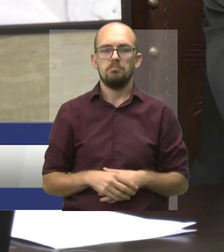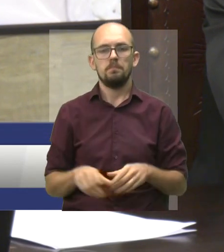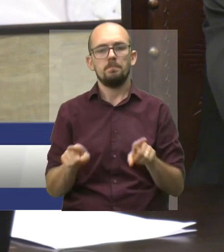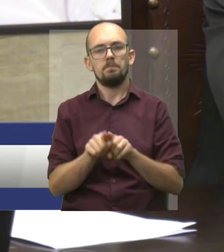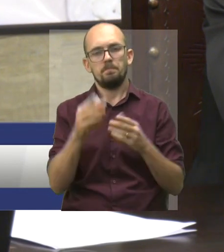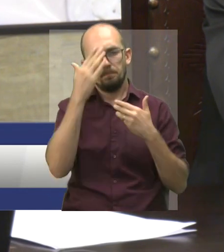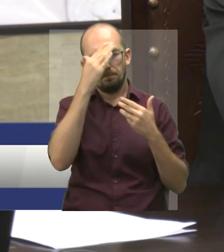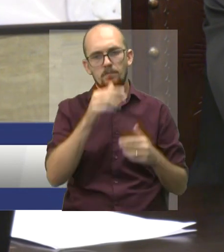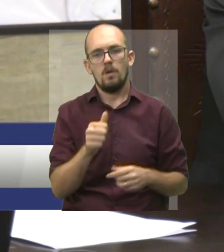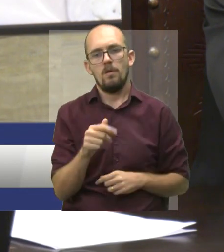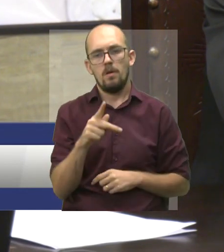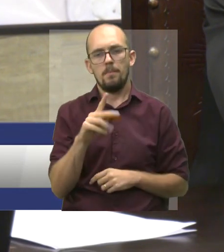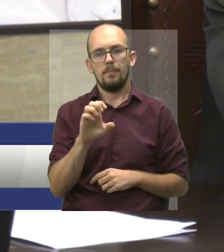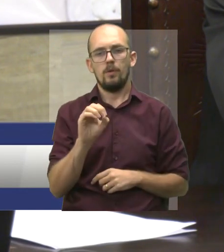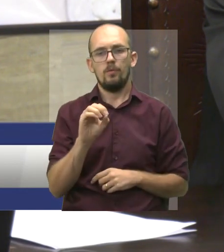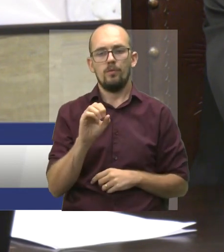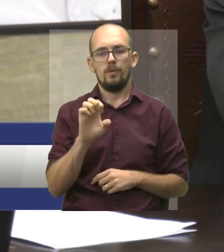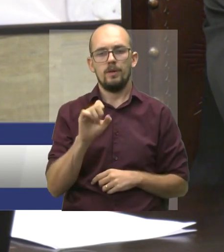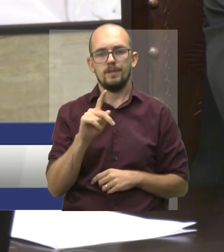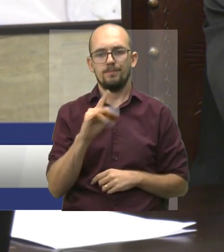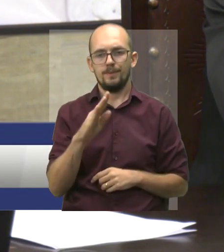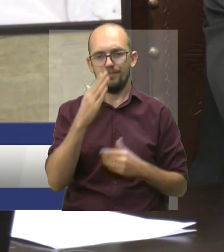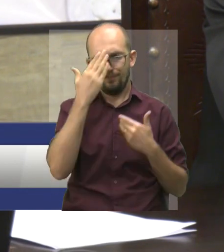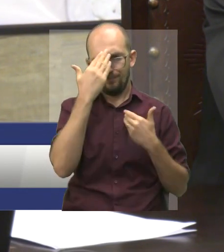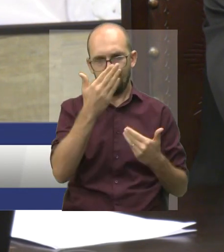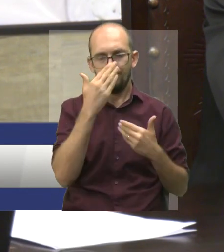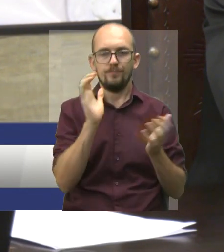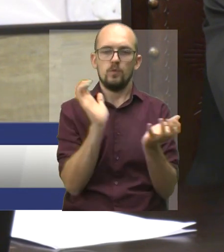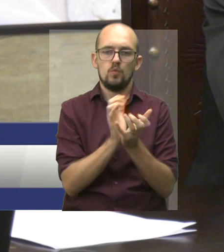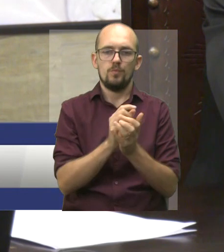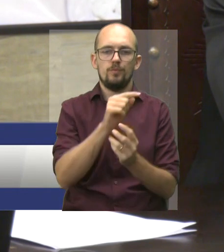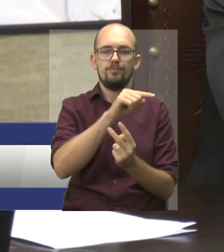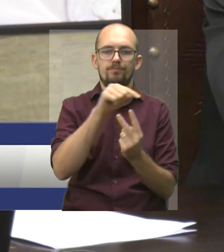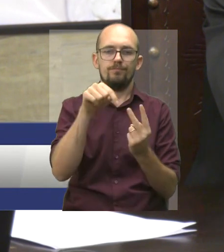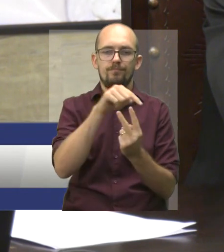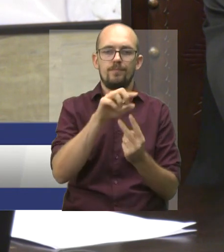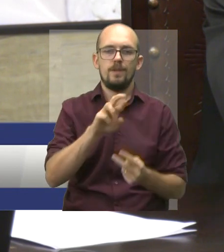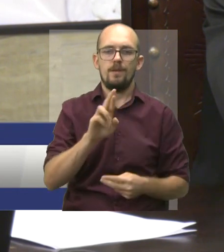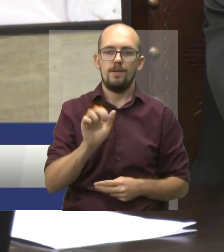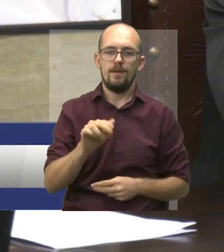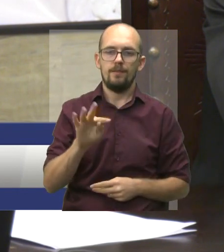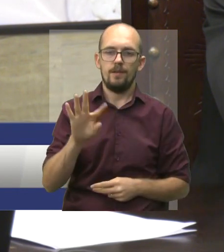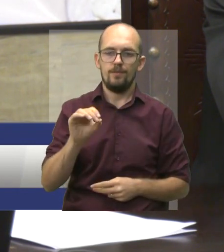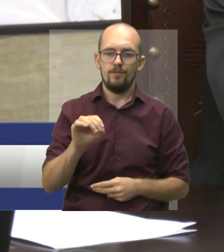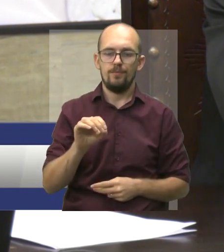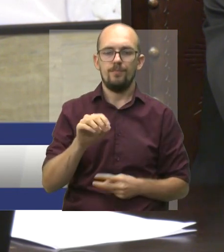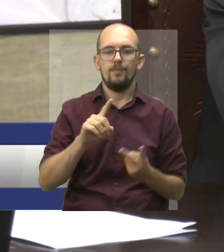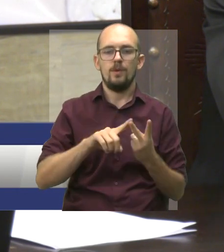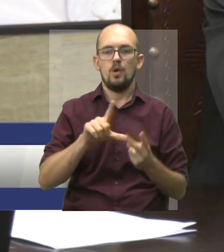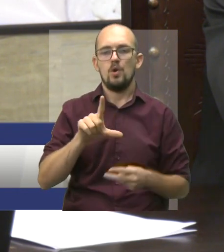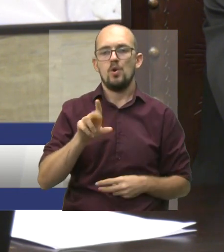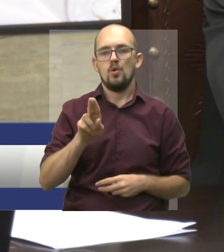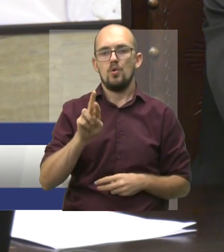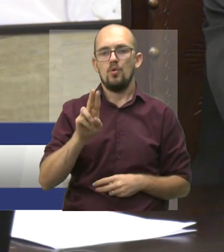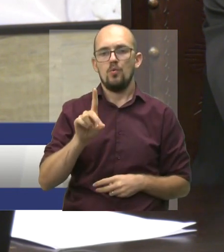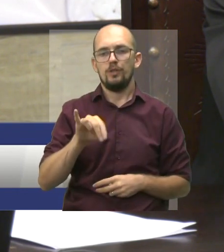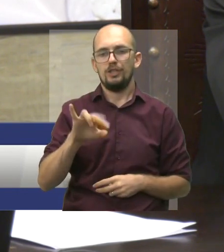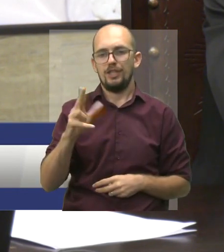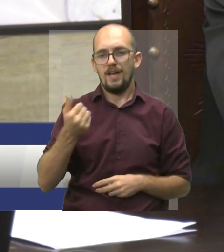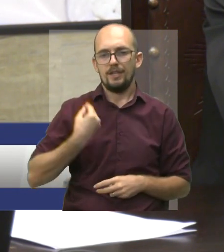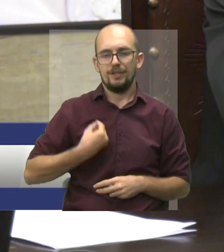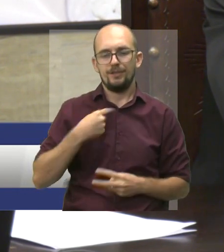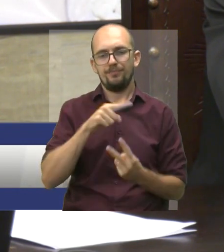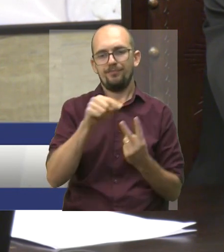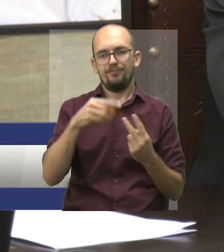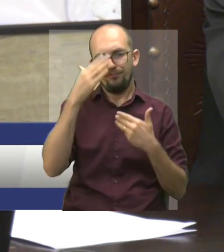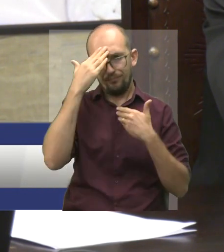POSP, Renato, Lourdinha, muito obrigado, mais uma vez juntos, tá? Vocês são realmente, né, entusiasta do tema,